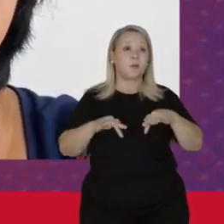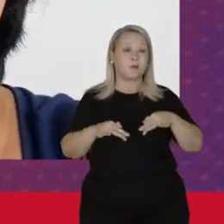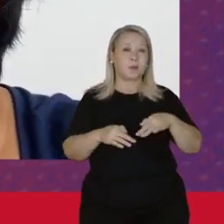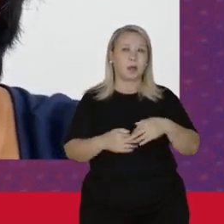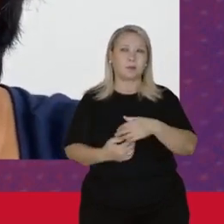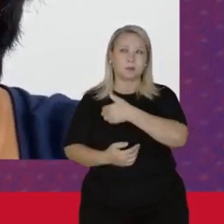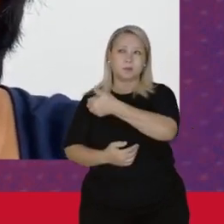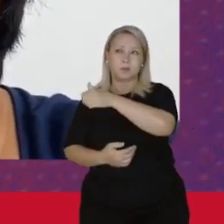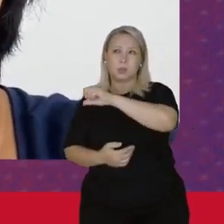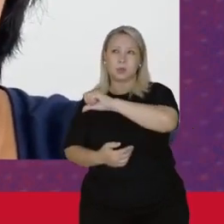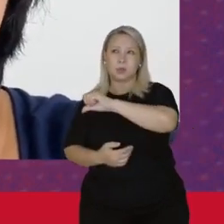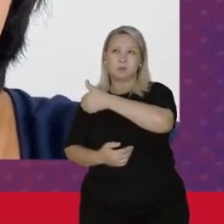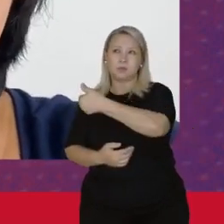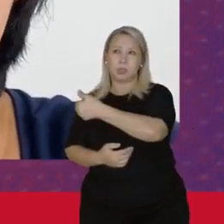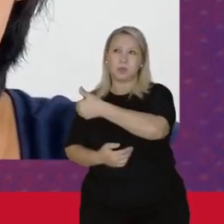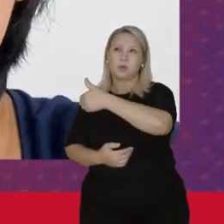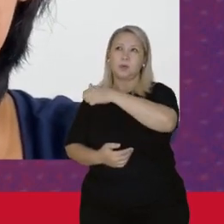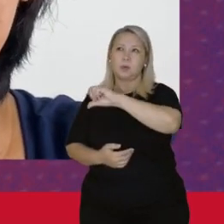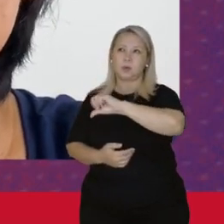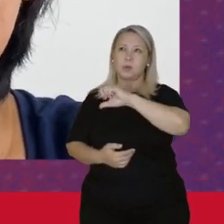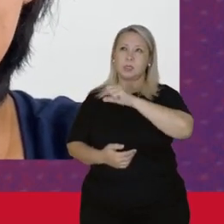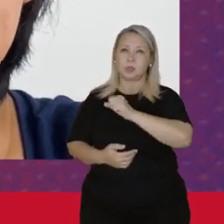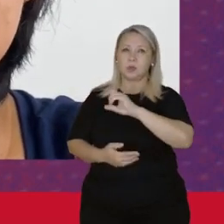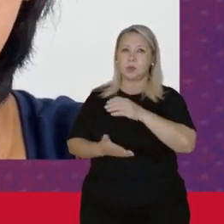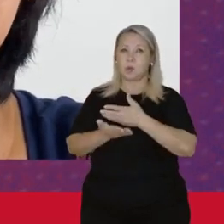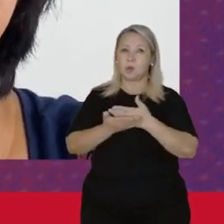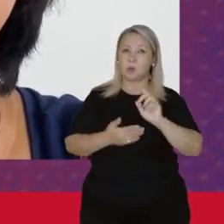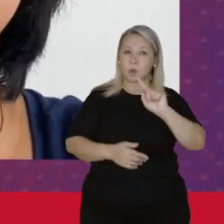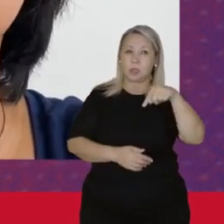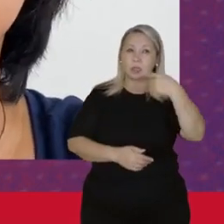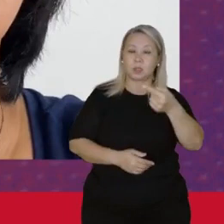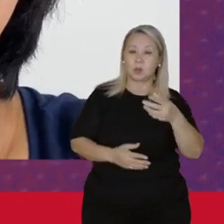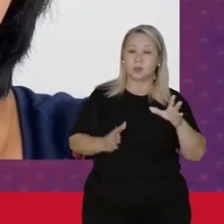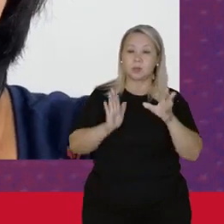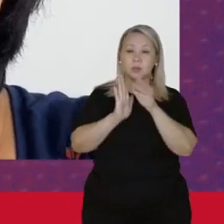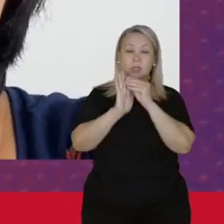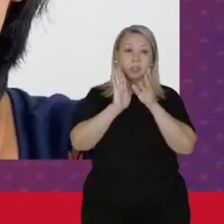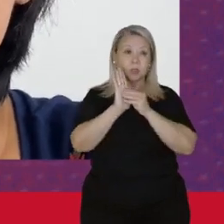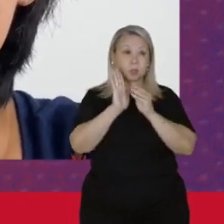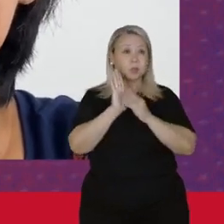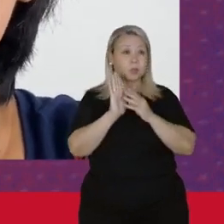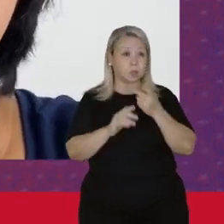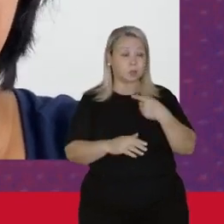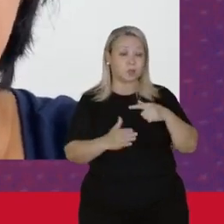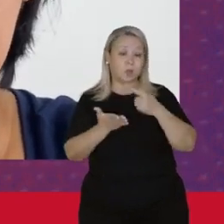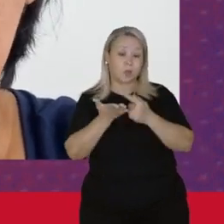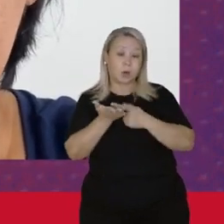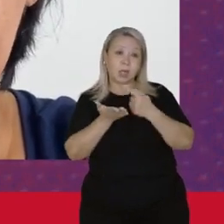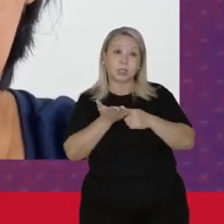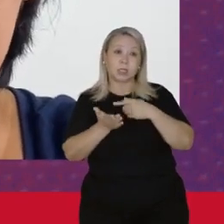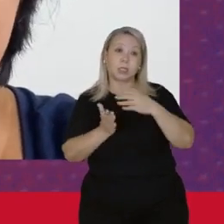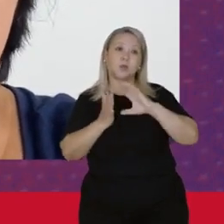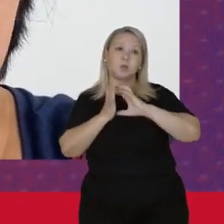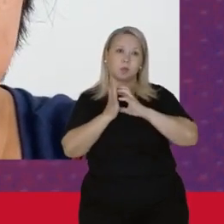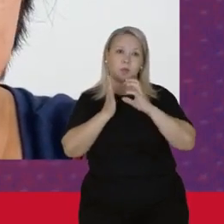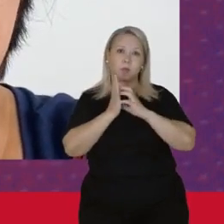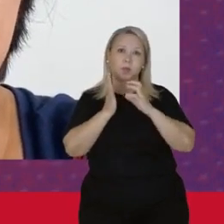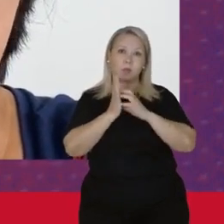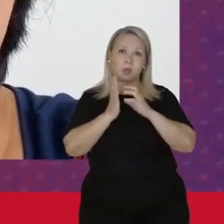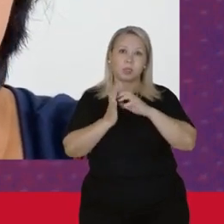de 1980 e o começo da seguinte traz esse conteúdo para a agenda do partido. Então,